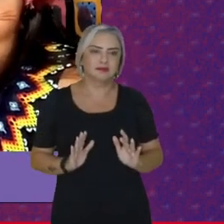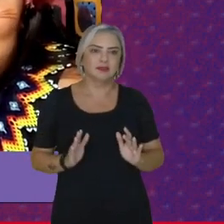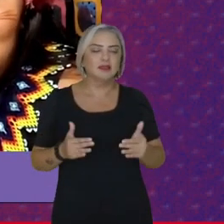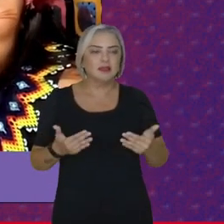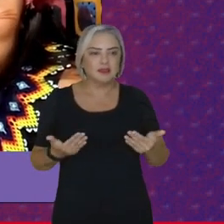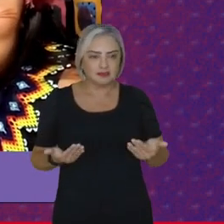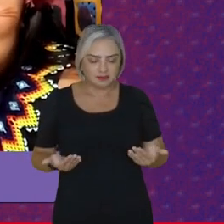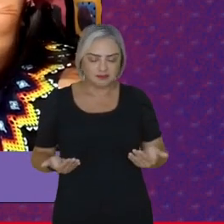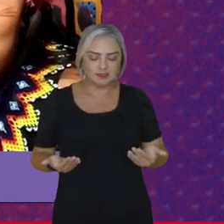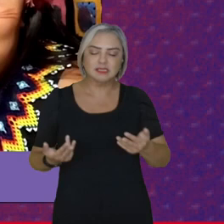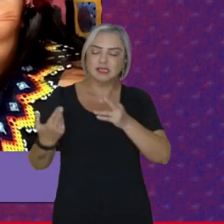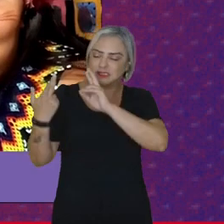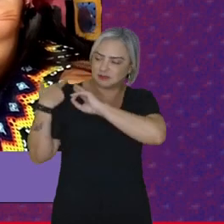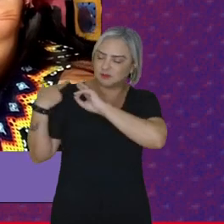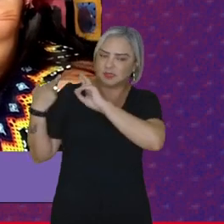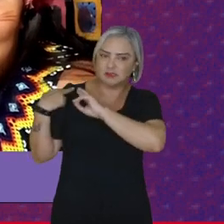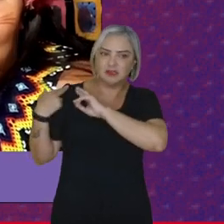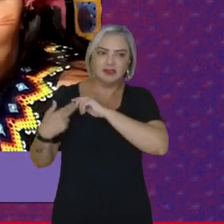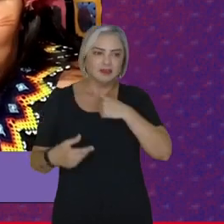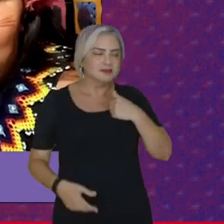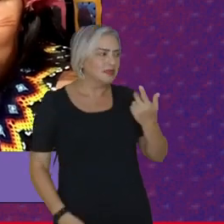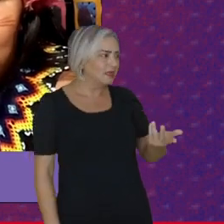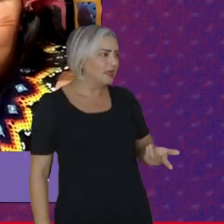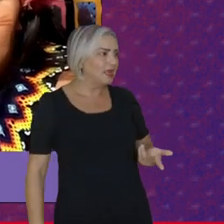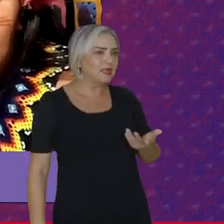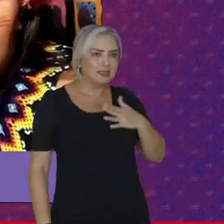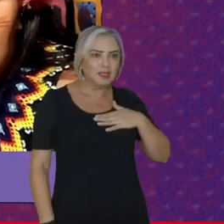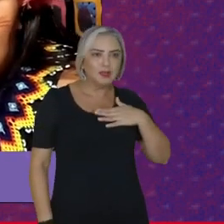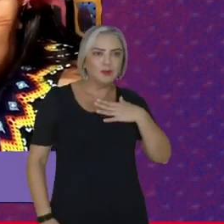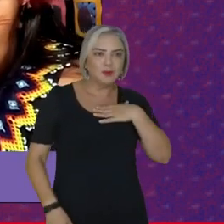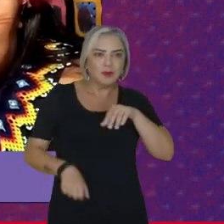Então, essa responsabilidade, será que fui eu que matei a minha avó?